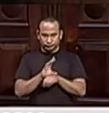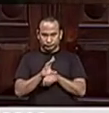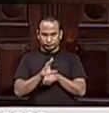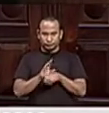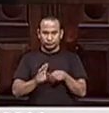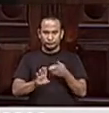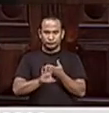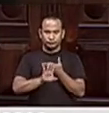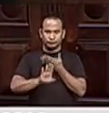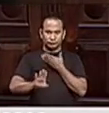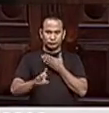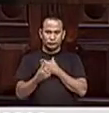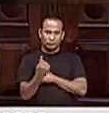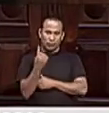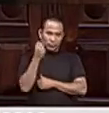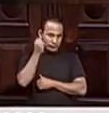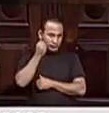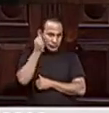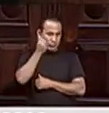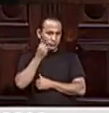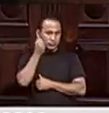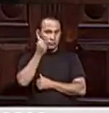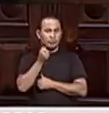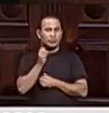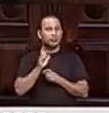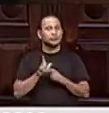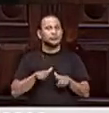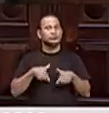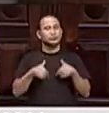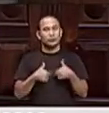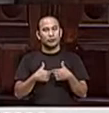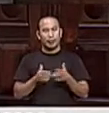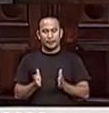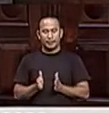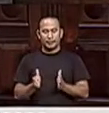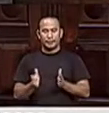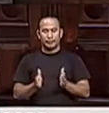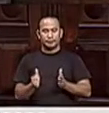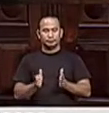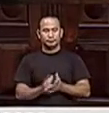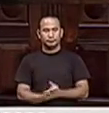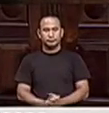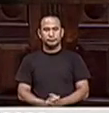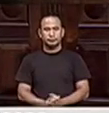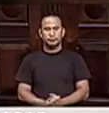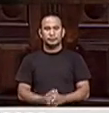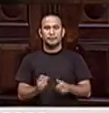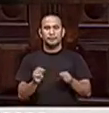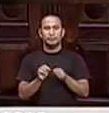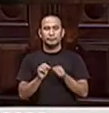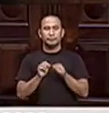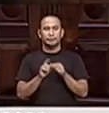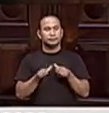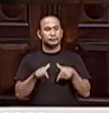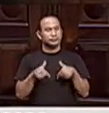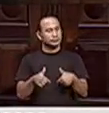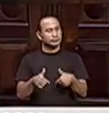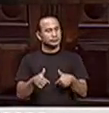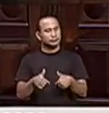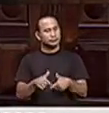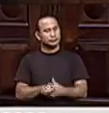afastou um senador do exercício do mandato e criou a figura